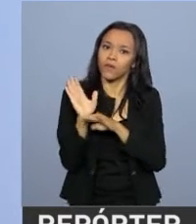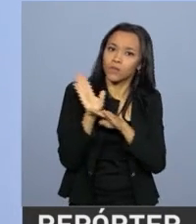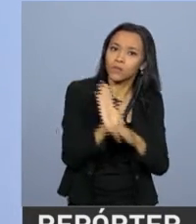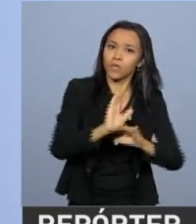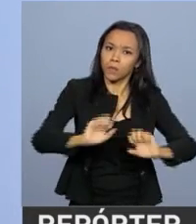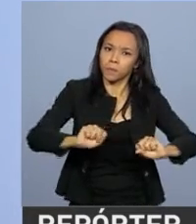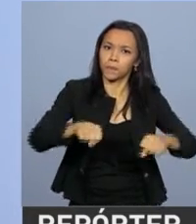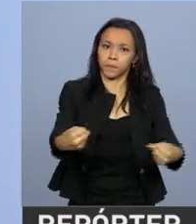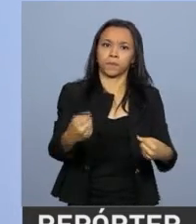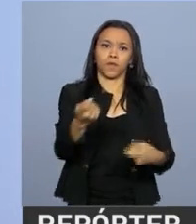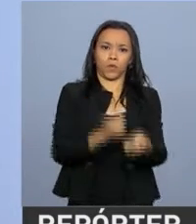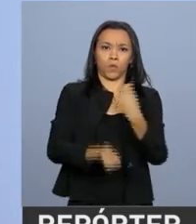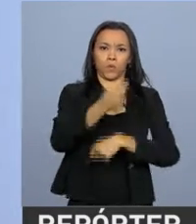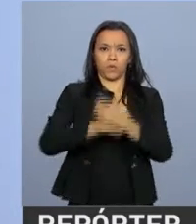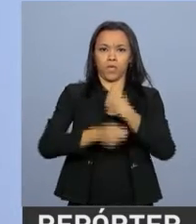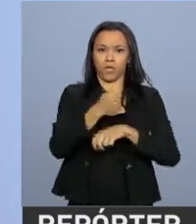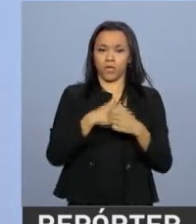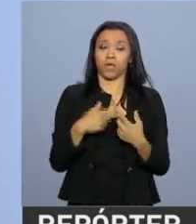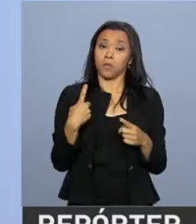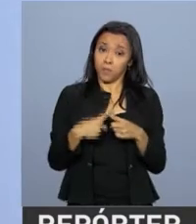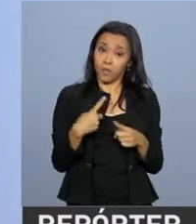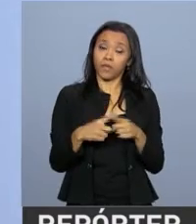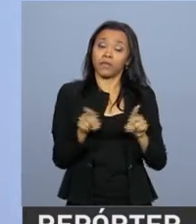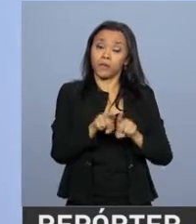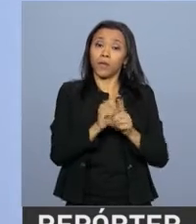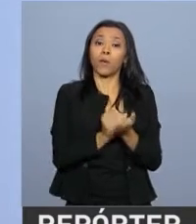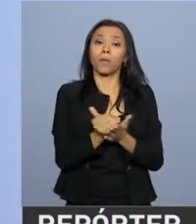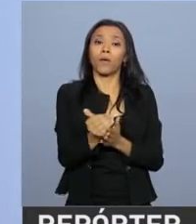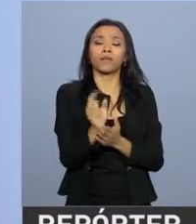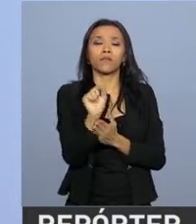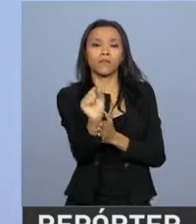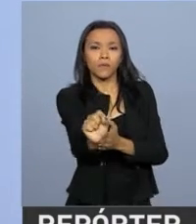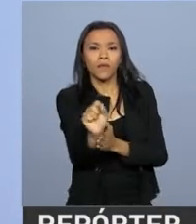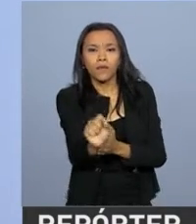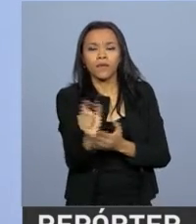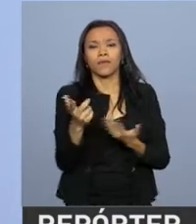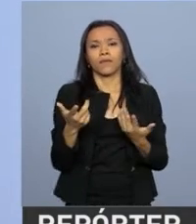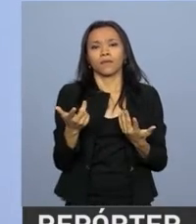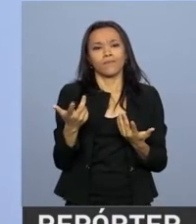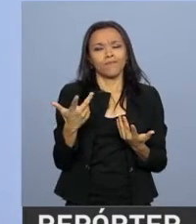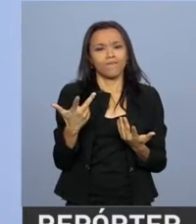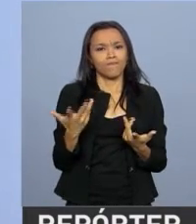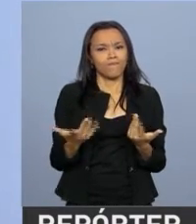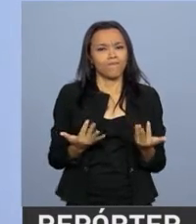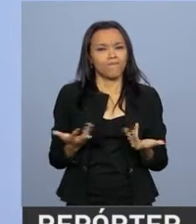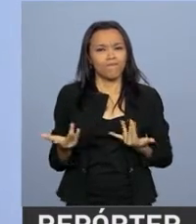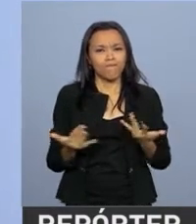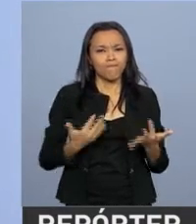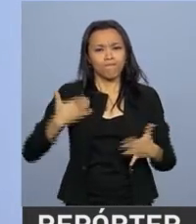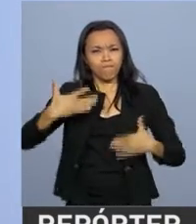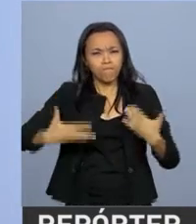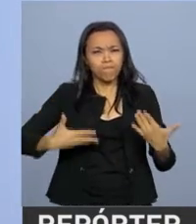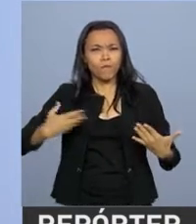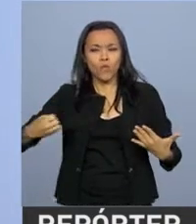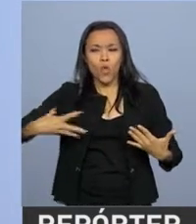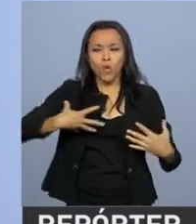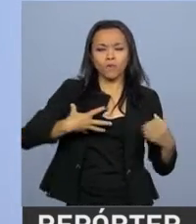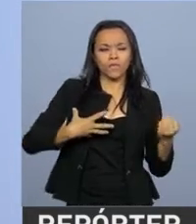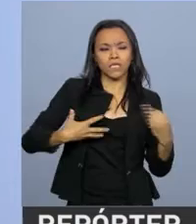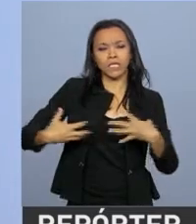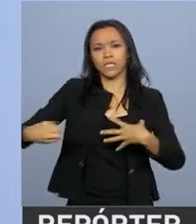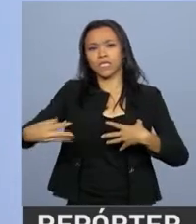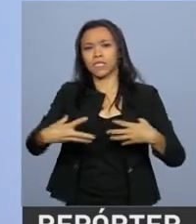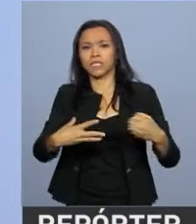mais, nas economias modernas, ele começa também a desenvolver um papel de novas